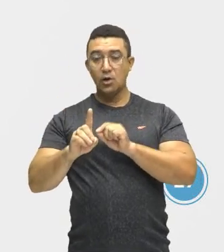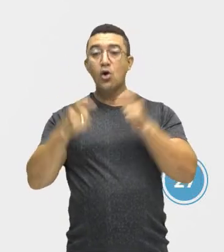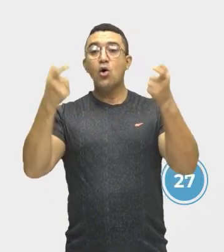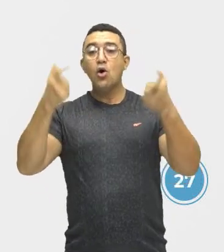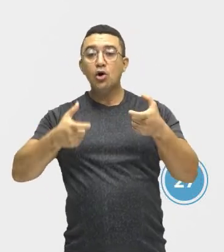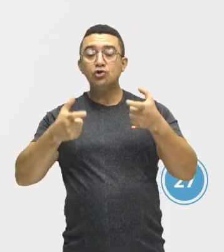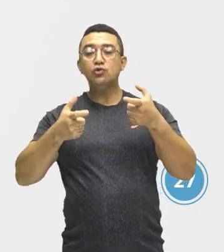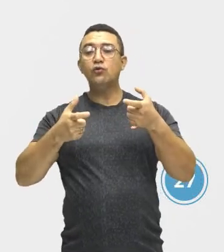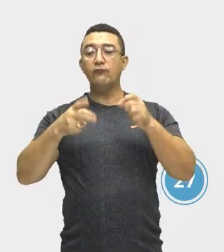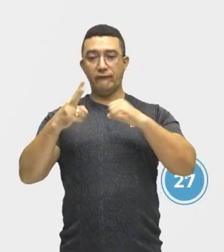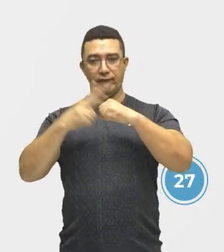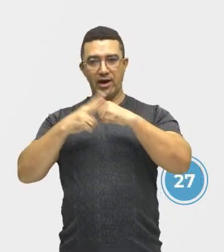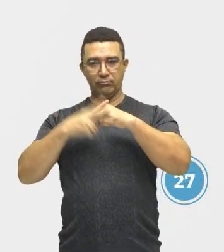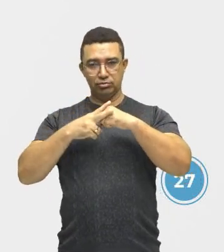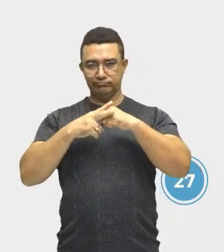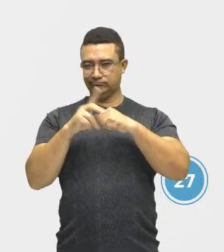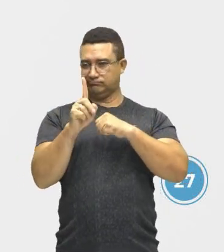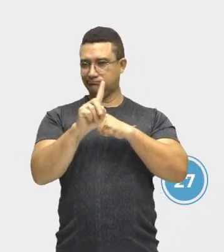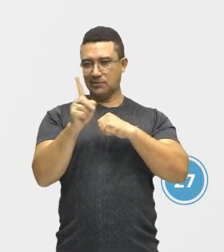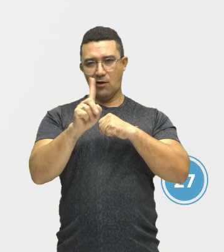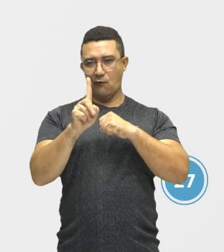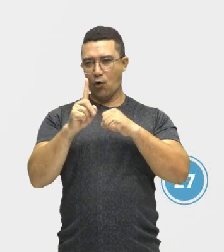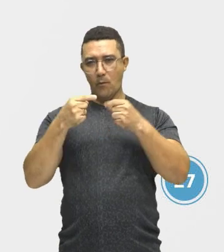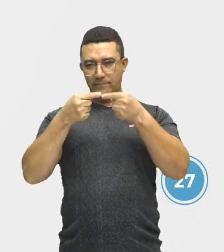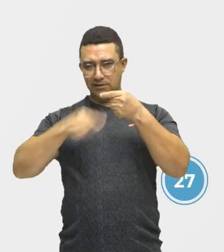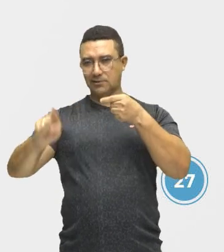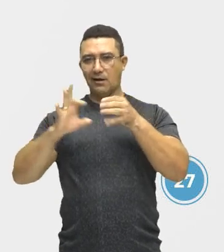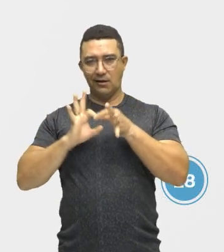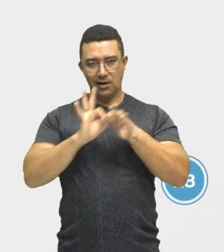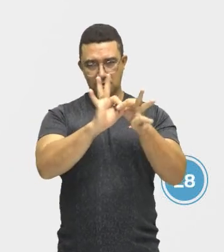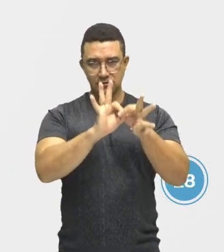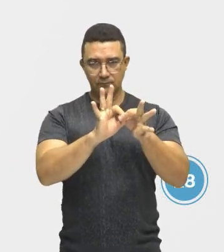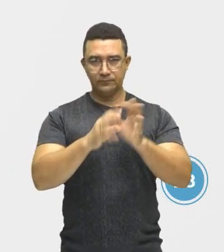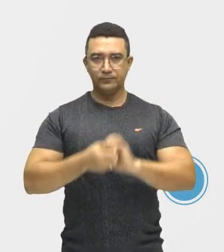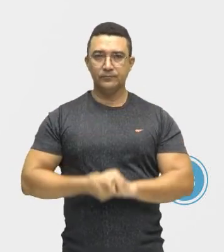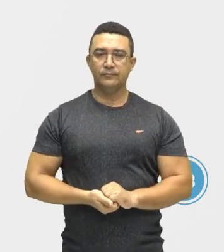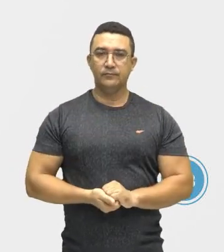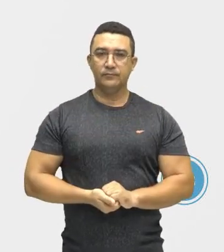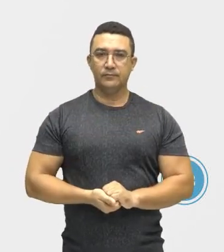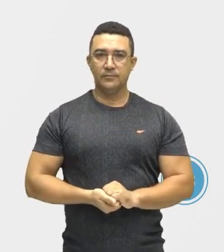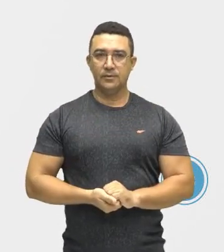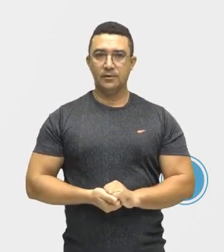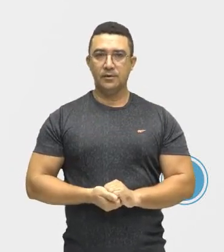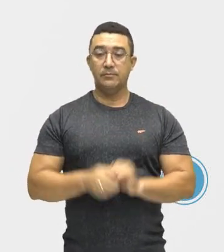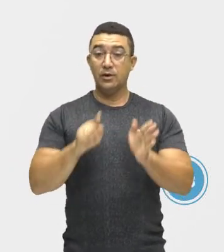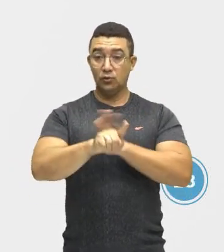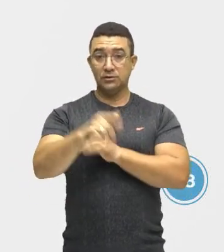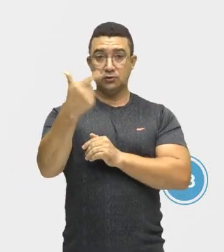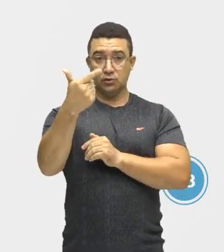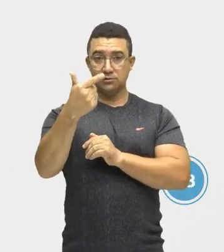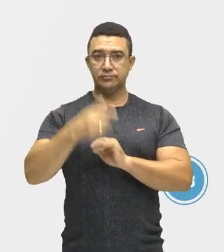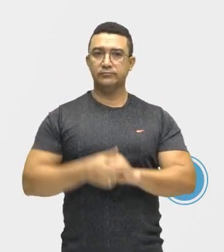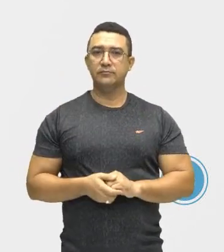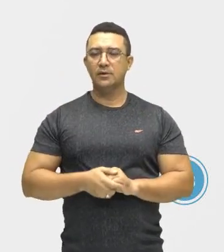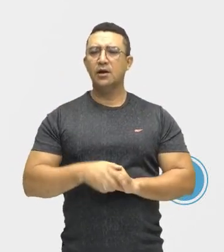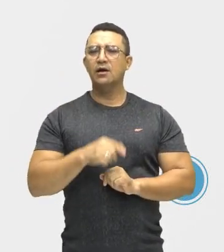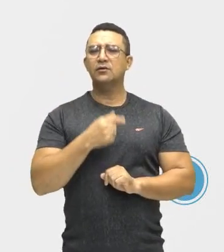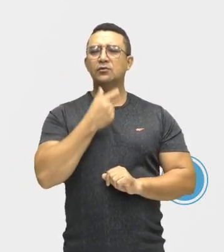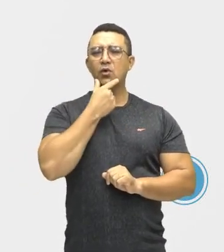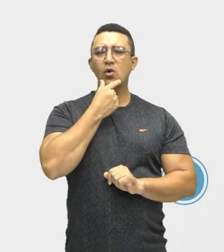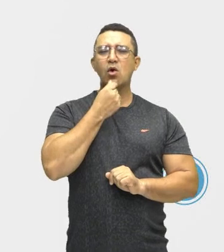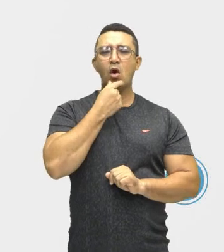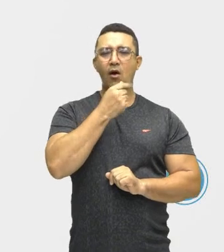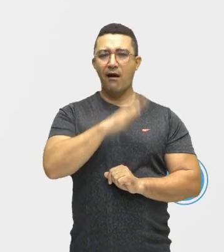de ligação. Muito bem. Então vamos à segunda questão, que diz assim, ó. Os garotos